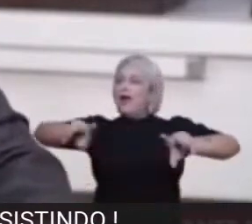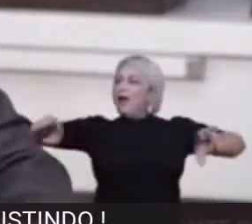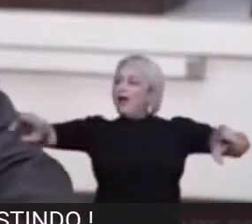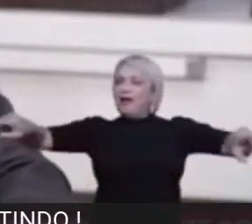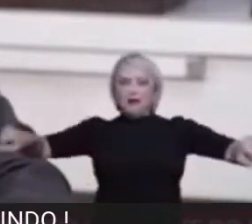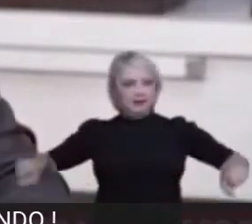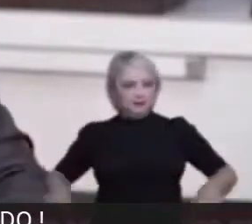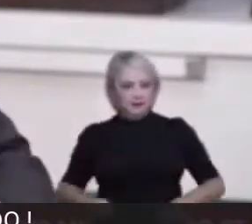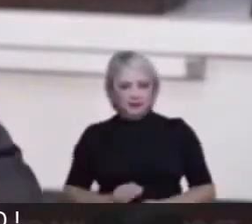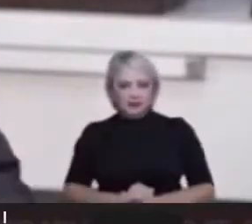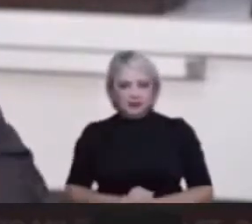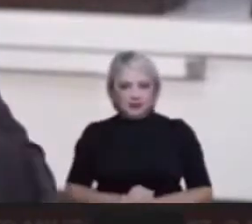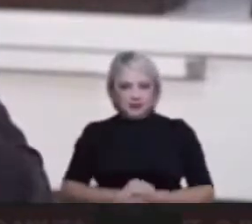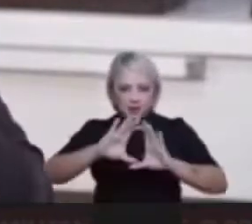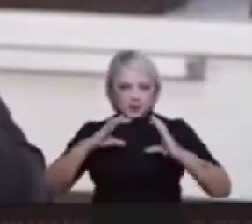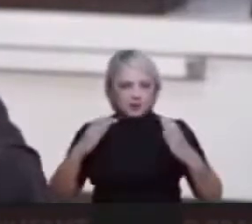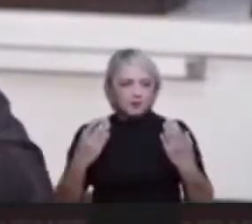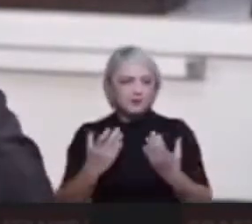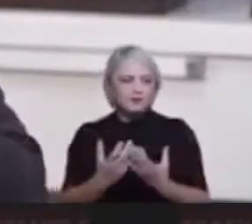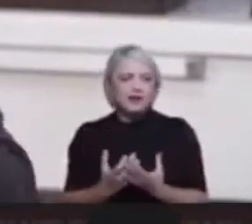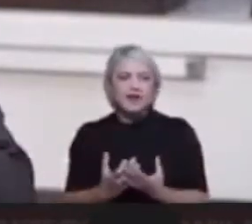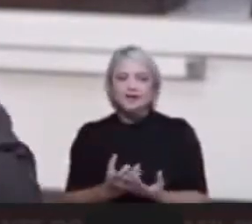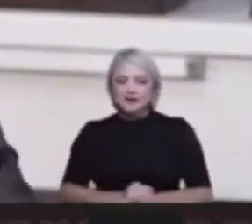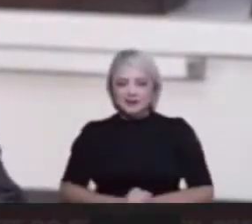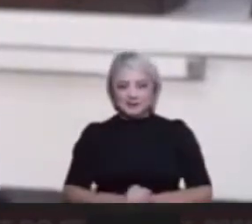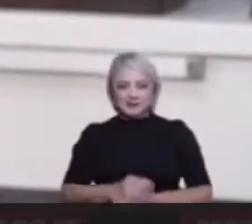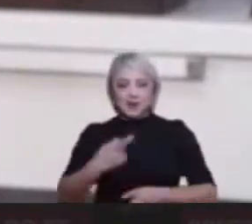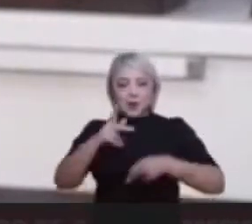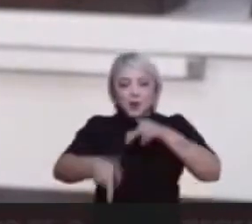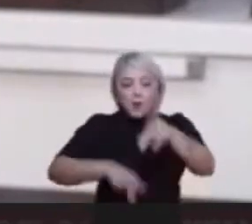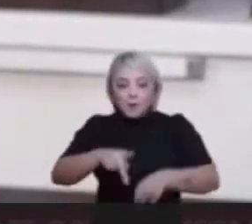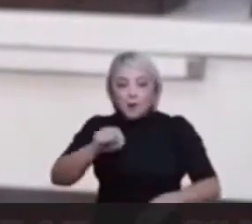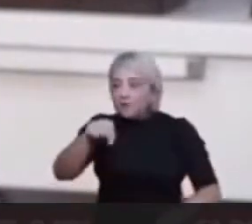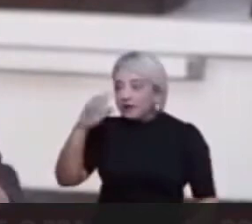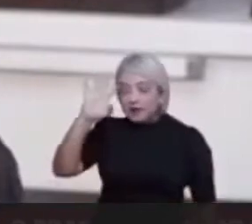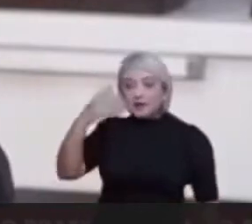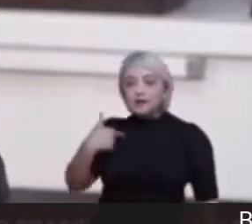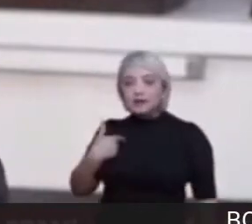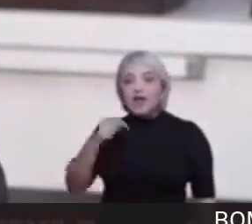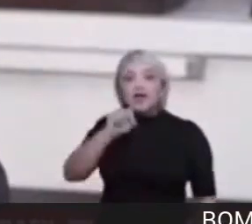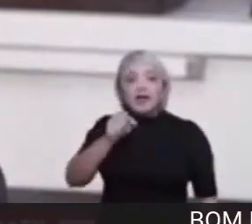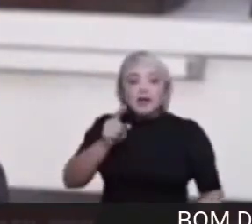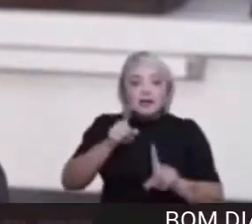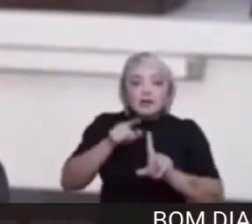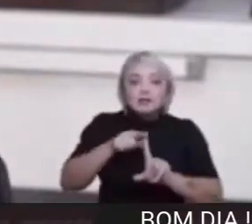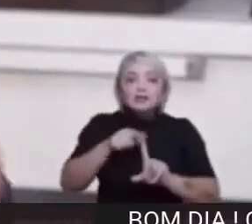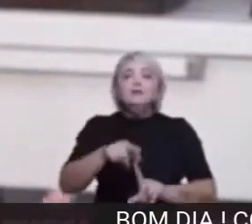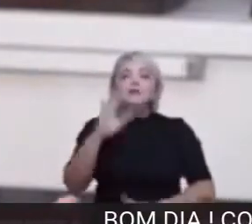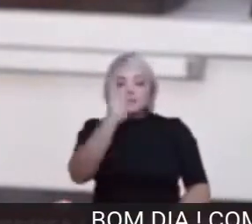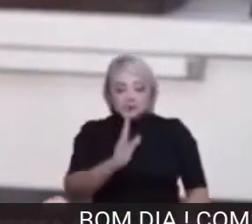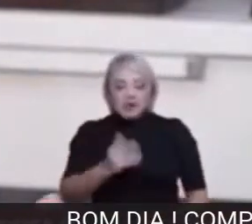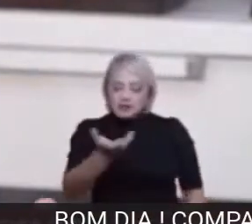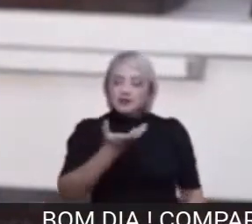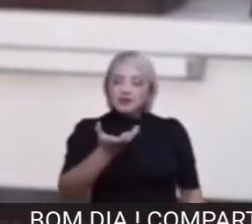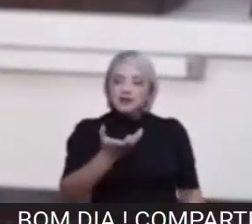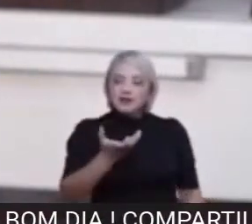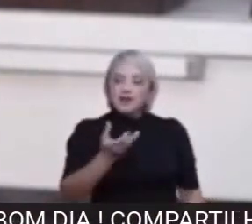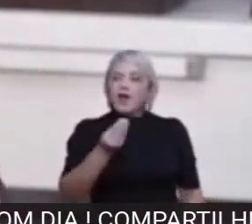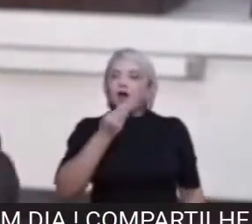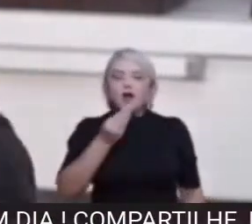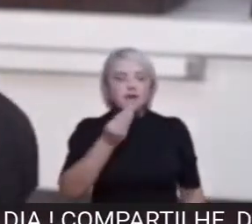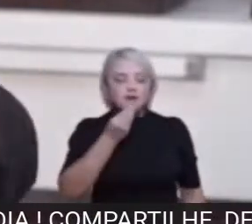Ah, interessante. Porque sabe o que acontece? O povo é que define que tipo de Brasil que ele quer. Então, veja, obviamente que eu já fui